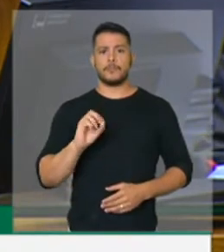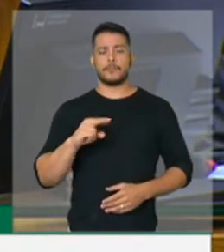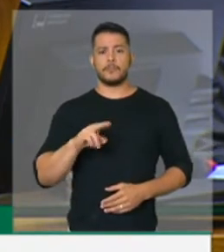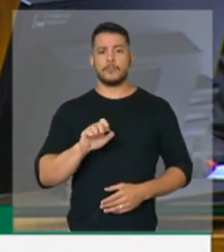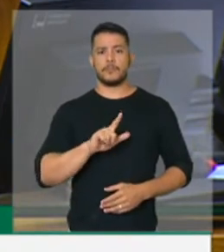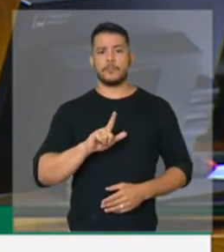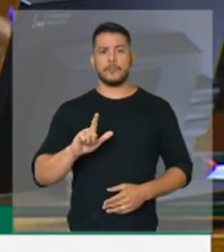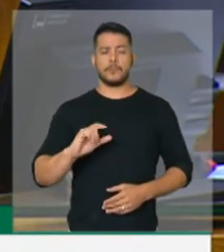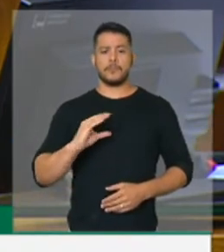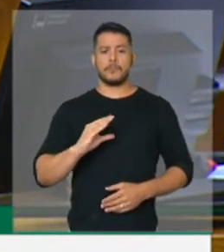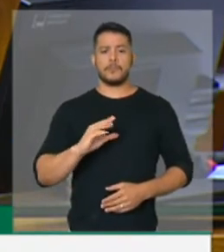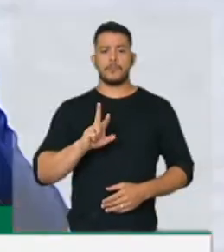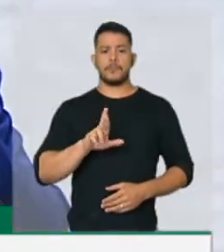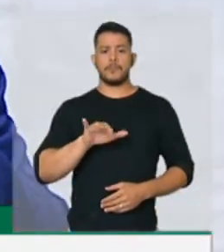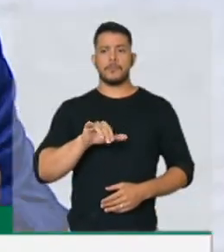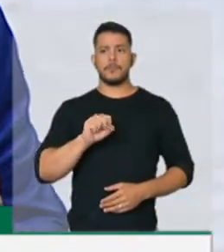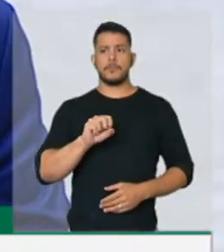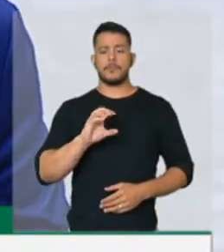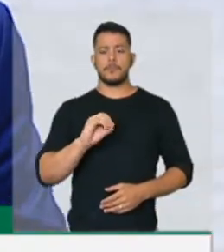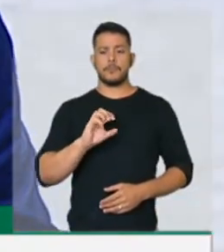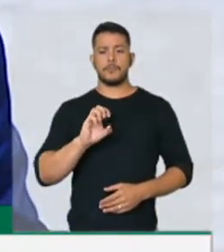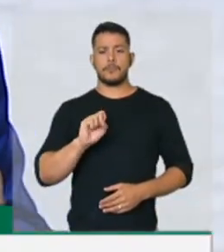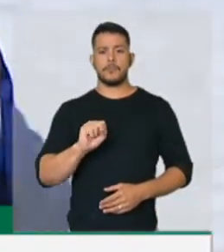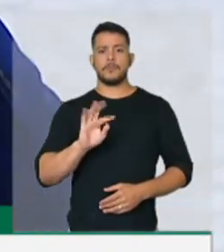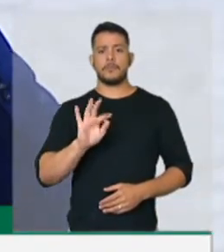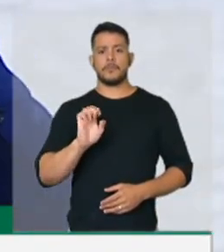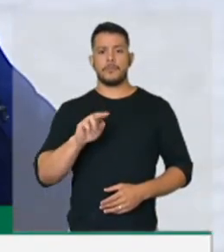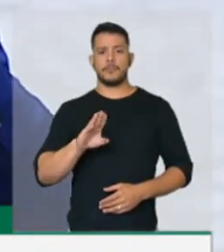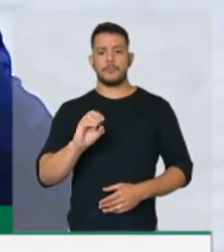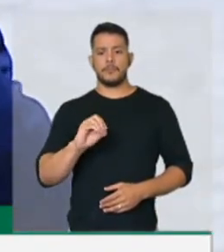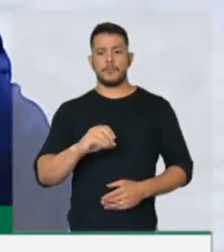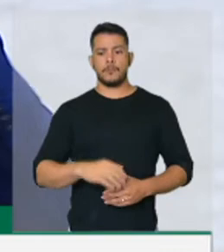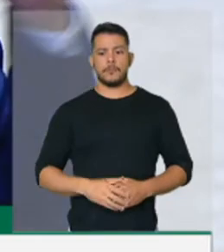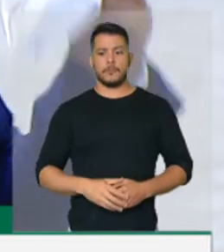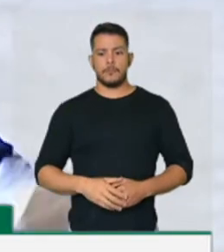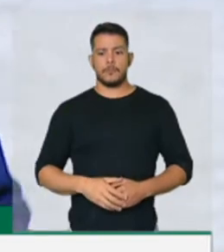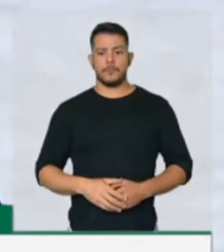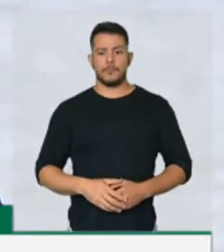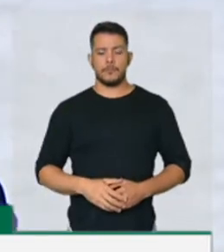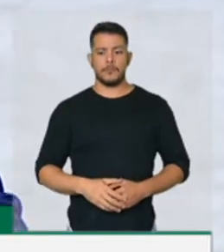Muito grato, presidente. Eu gostaria aqui de